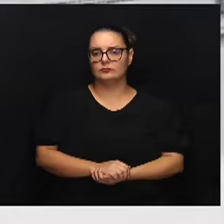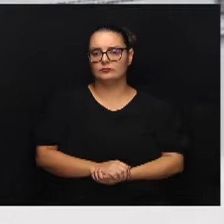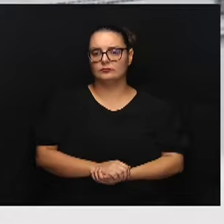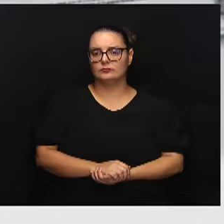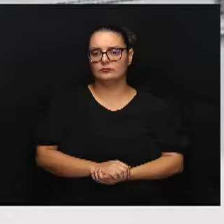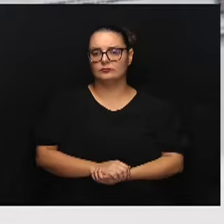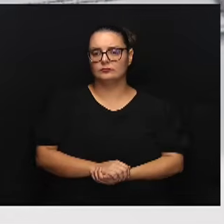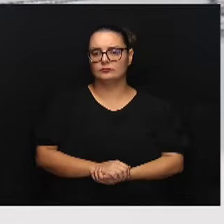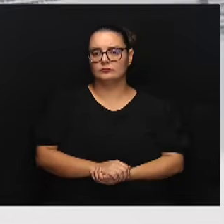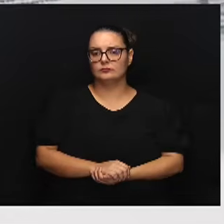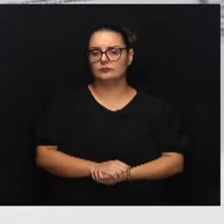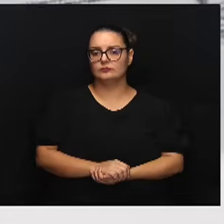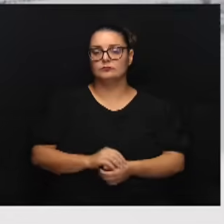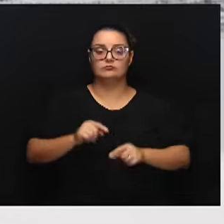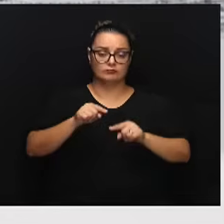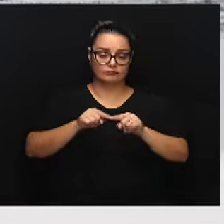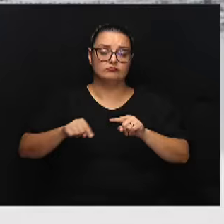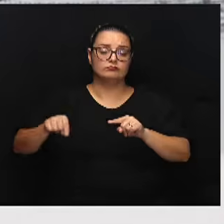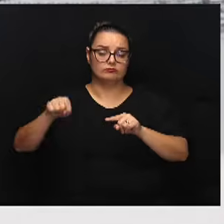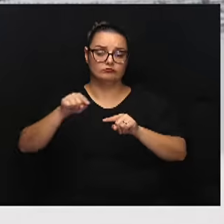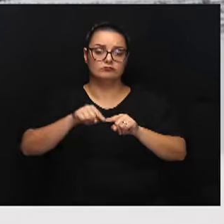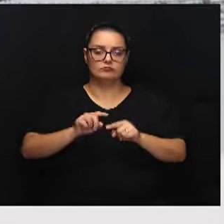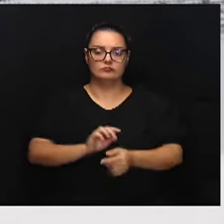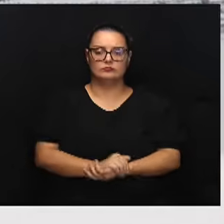Ó, fiz um círculo.